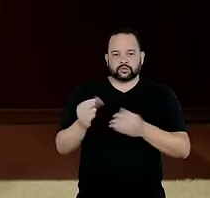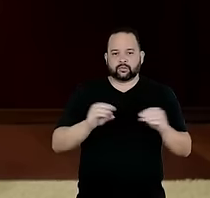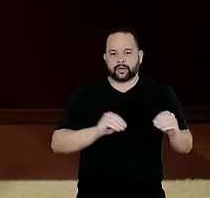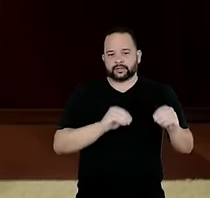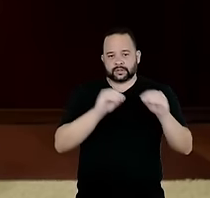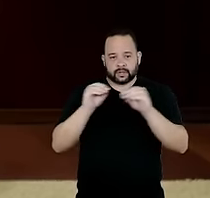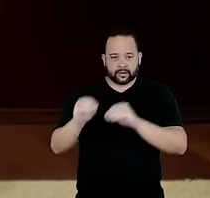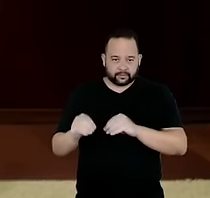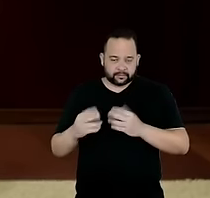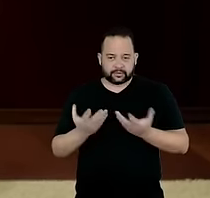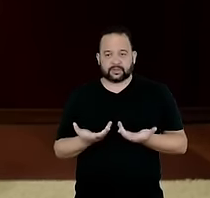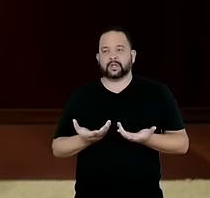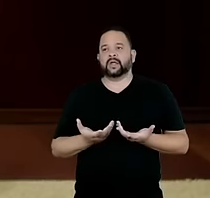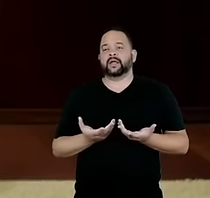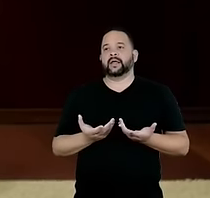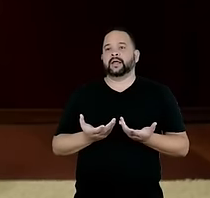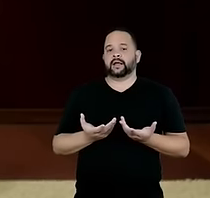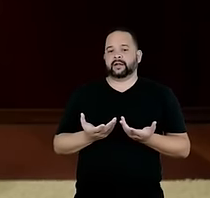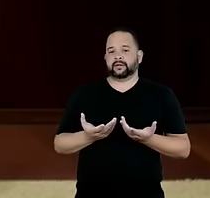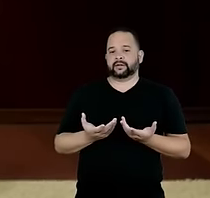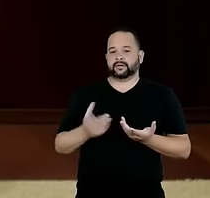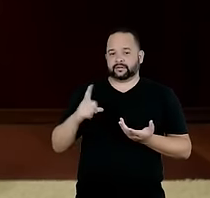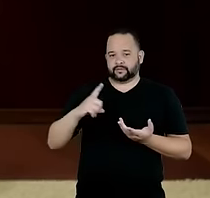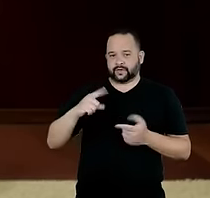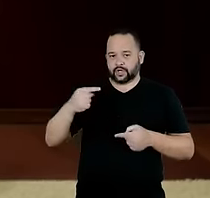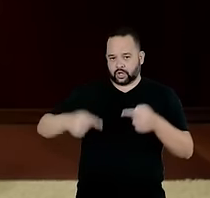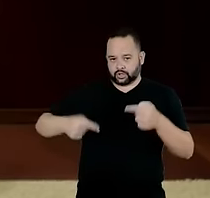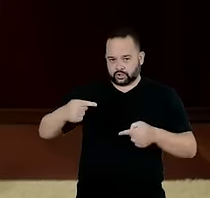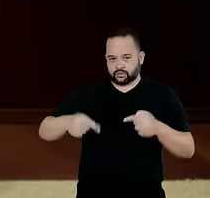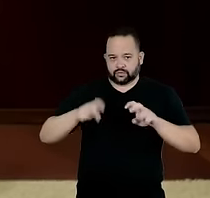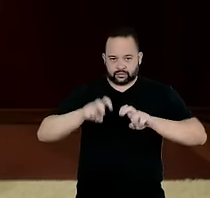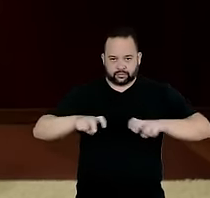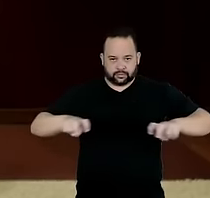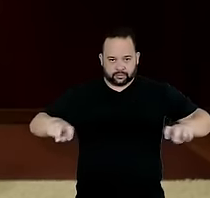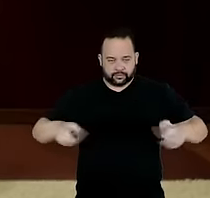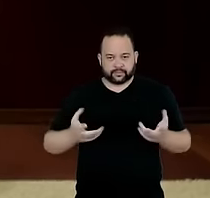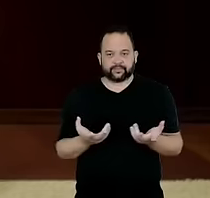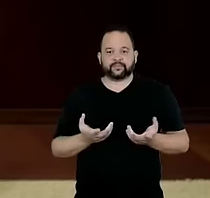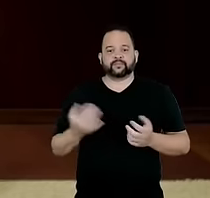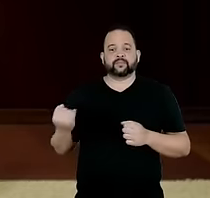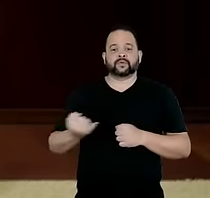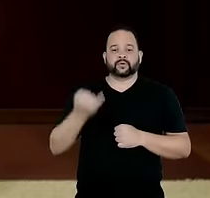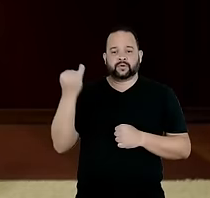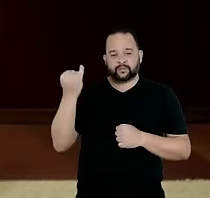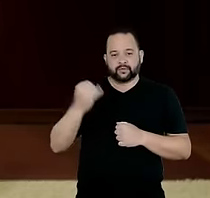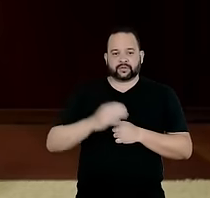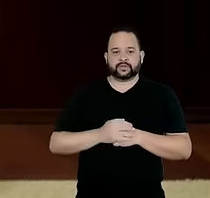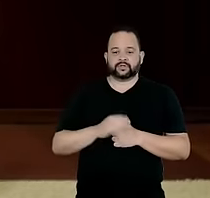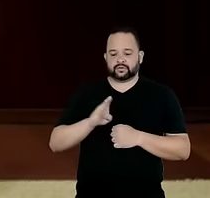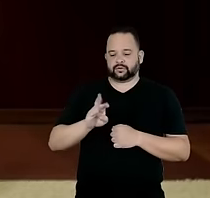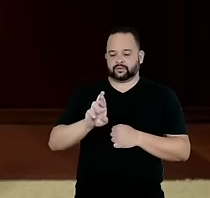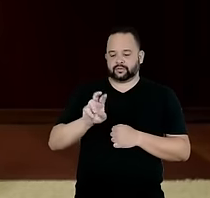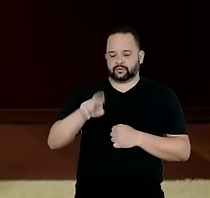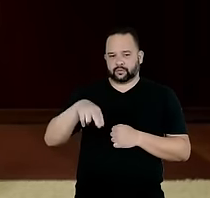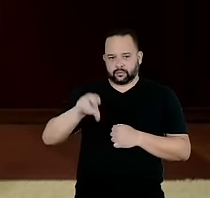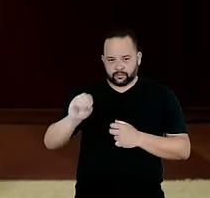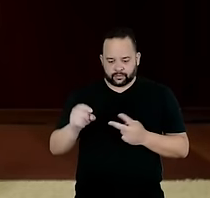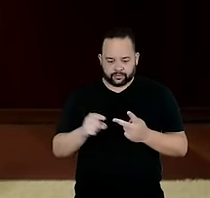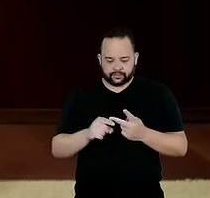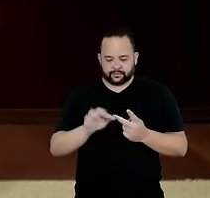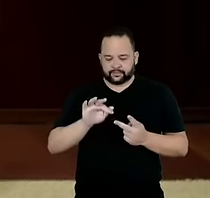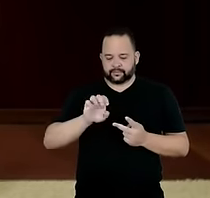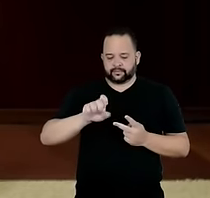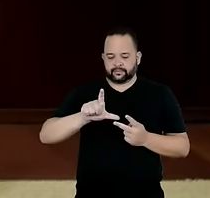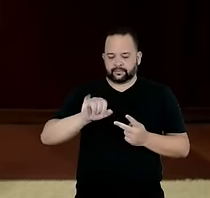quadros que agora vocês vão ter uma discussão importante com na Bradesco tem o Bruno Funchal Felipe bechini Ricardo leoterio